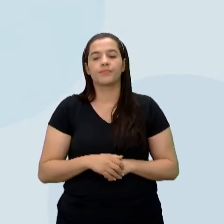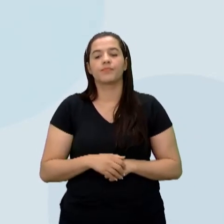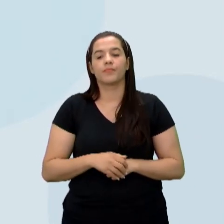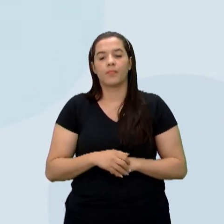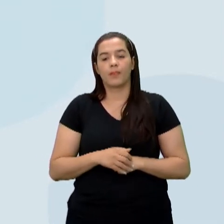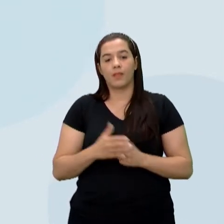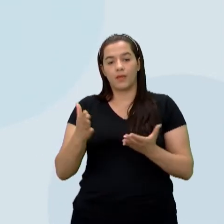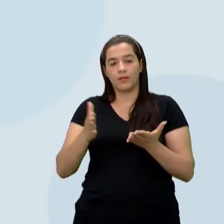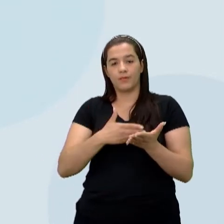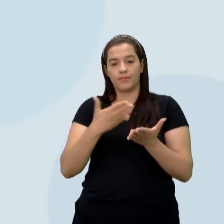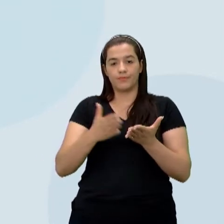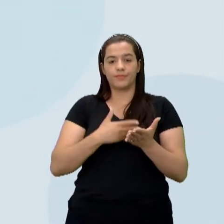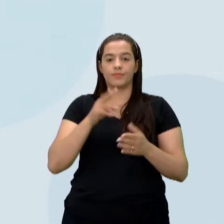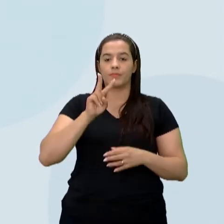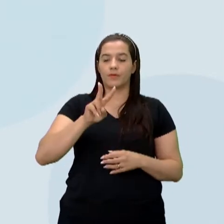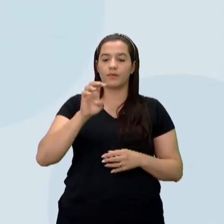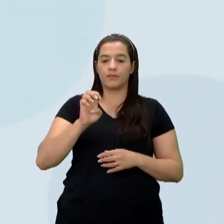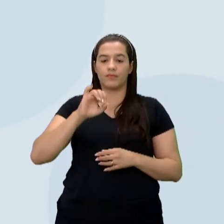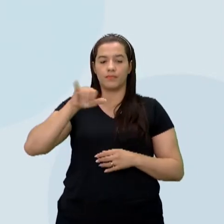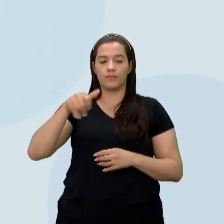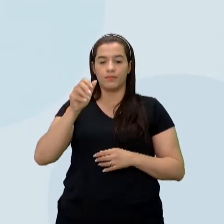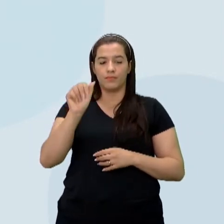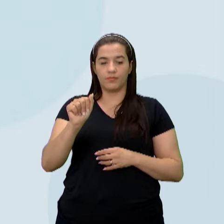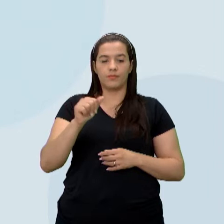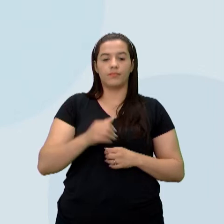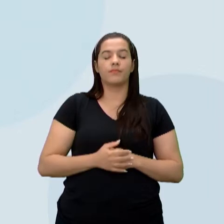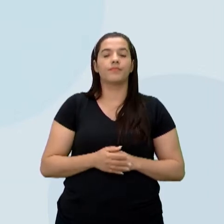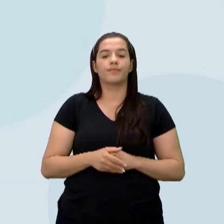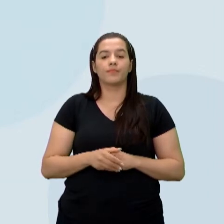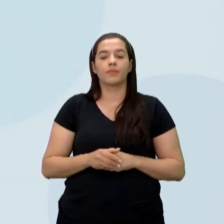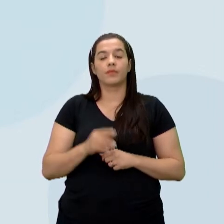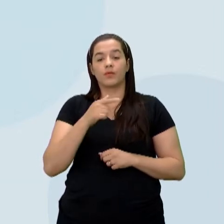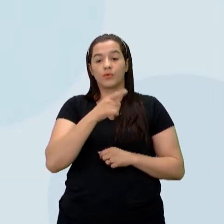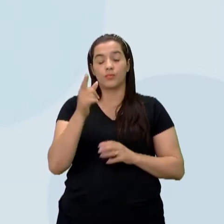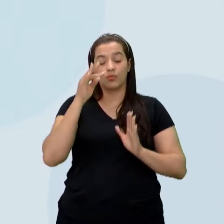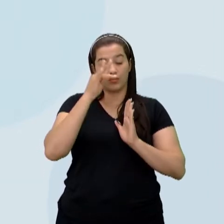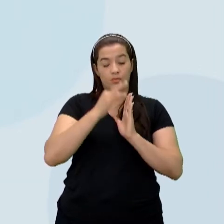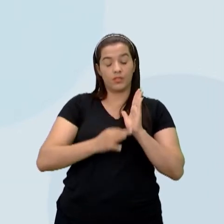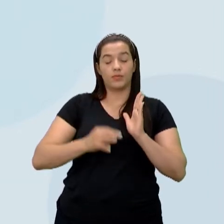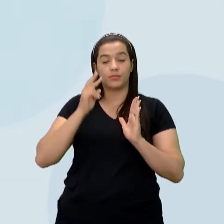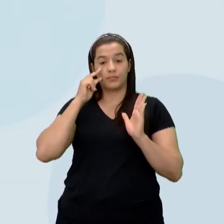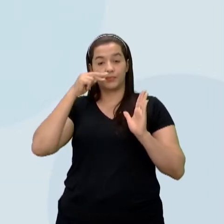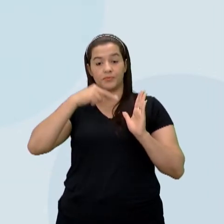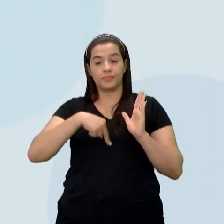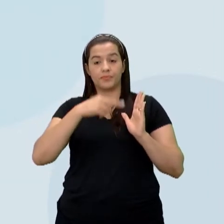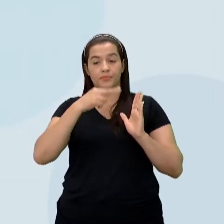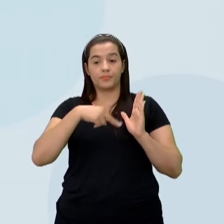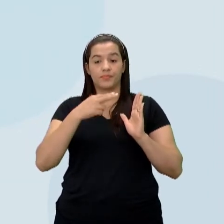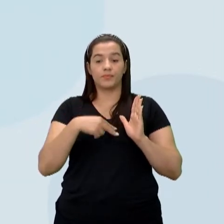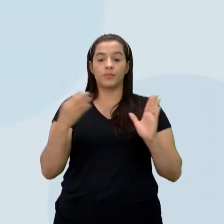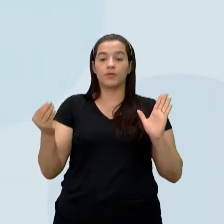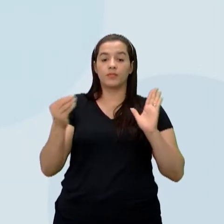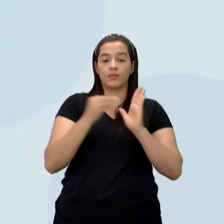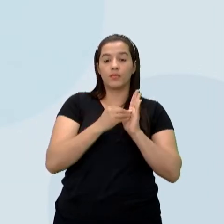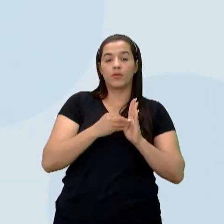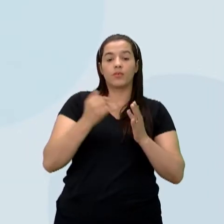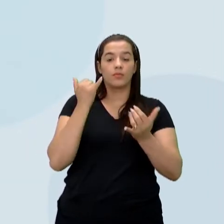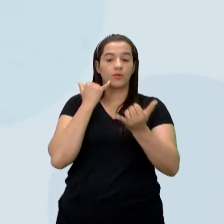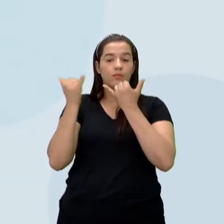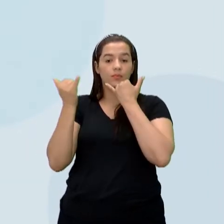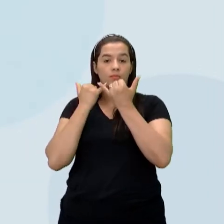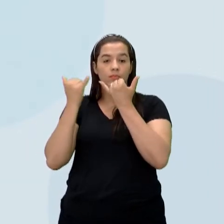da revista Veja. Então, Elaine, no texto que você leu, o que você coloca de